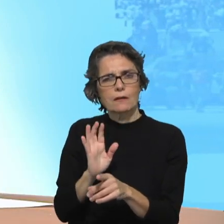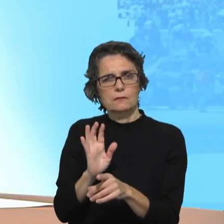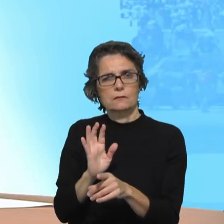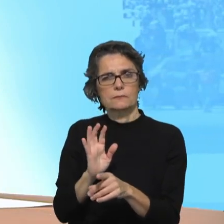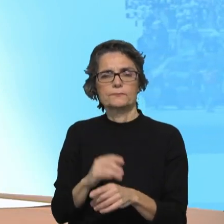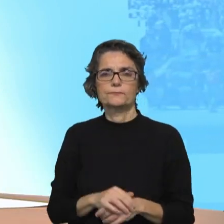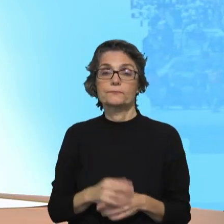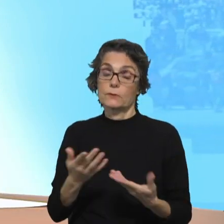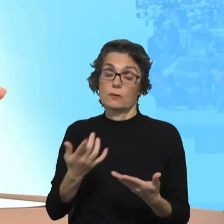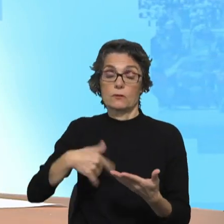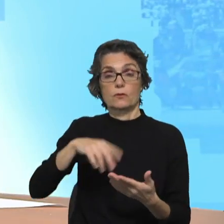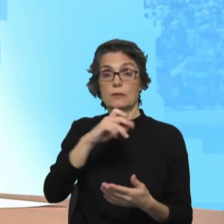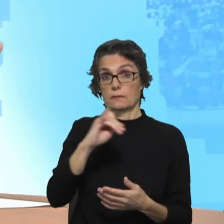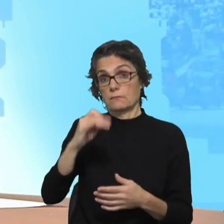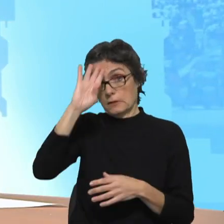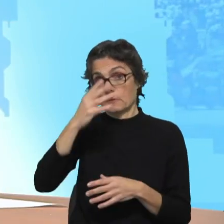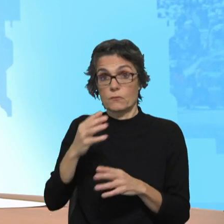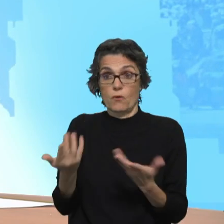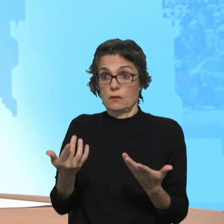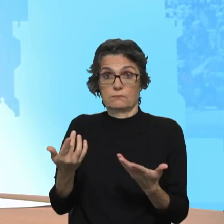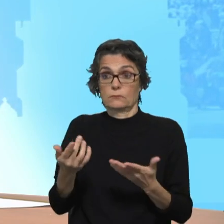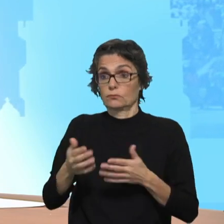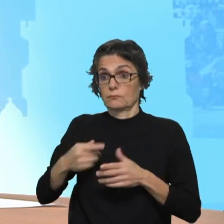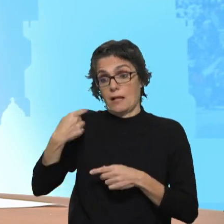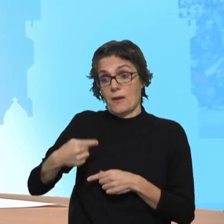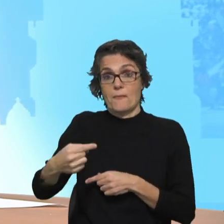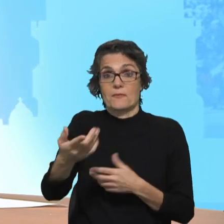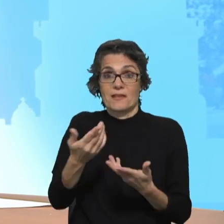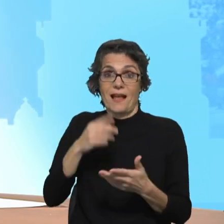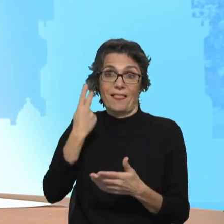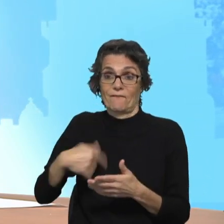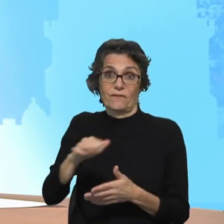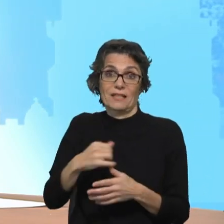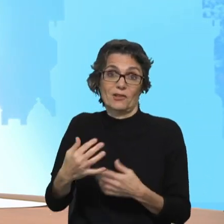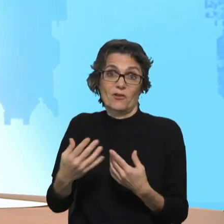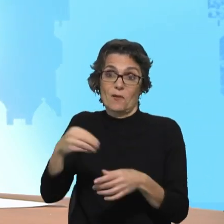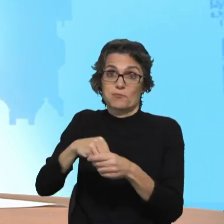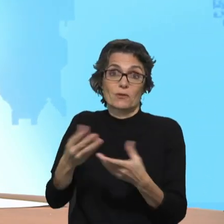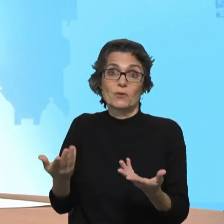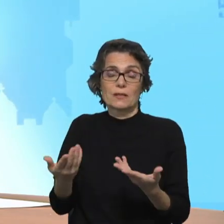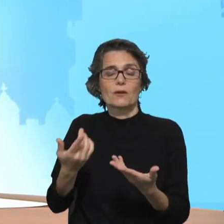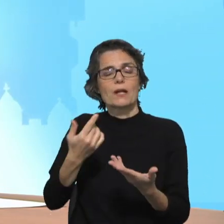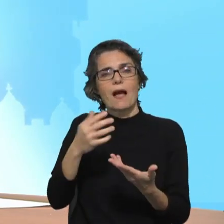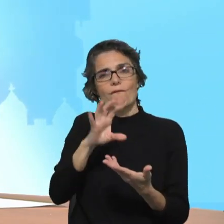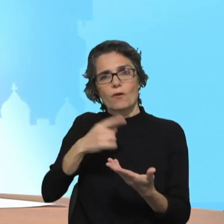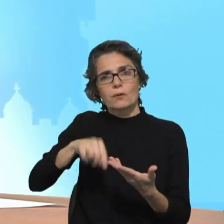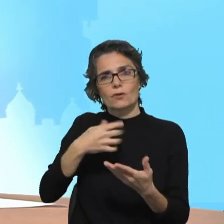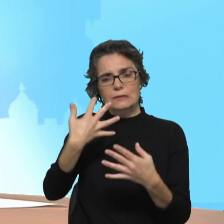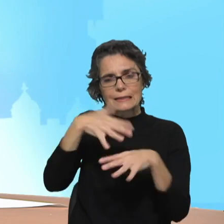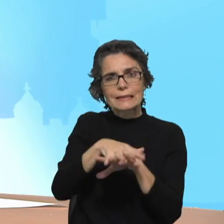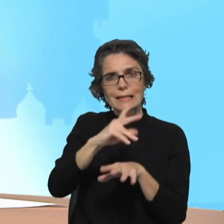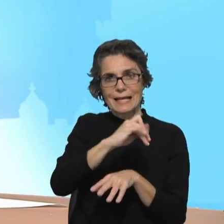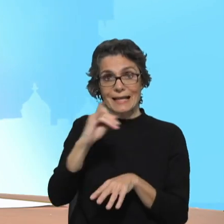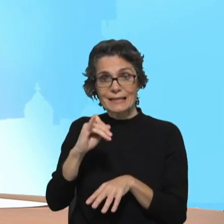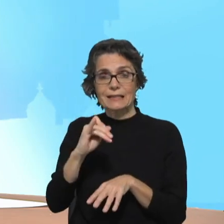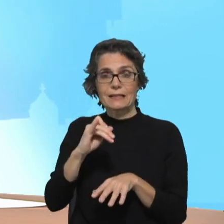artificial está connosco, faz parte do nosso cotidiano, de que forma é que, Miguel Panão, devemos integrá-la no nosso